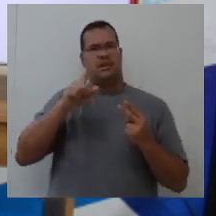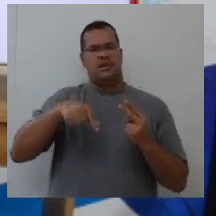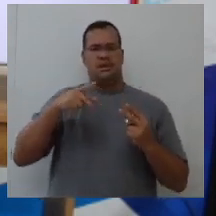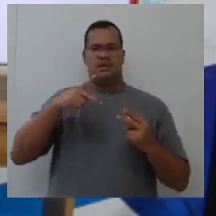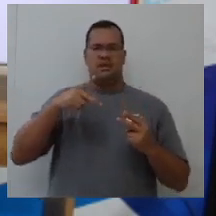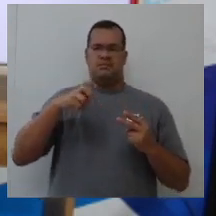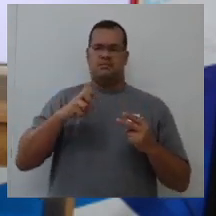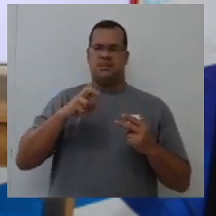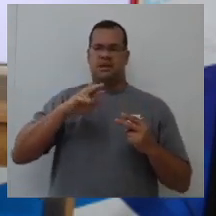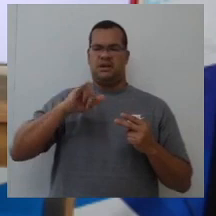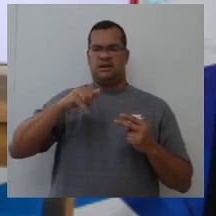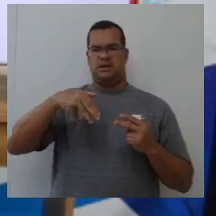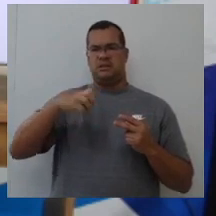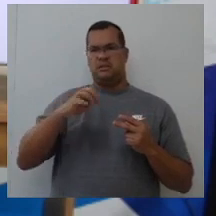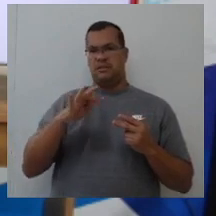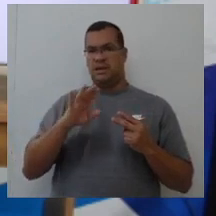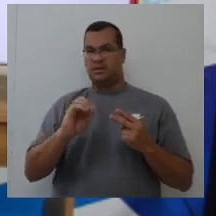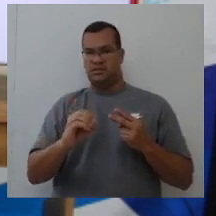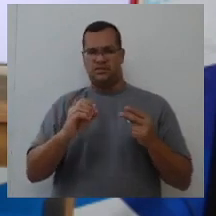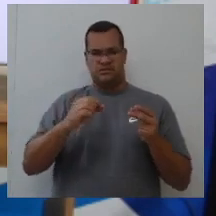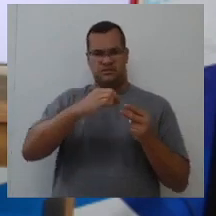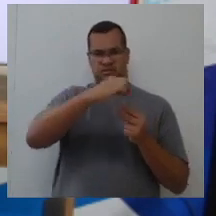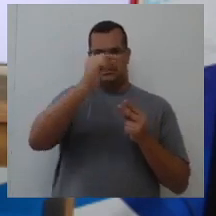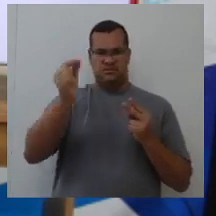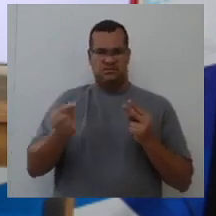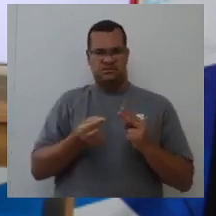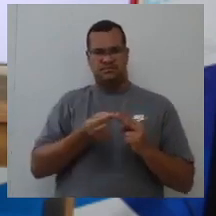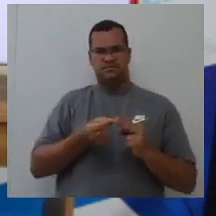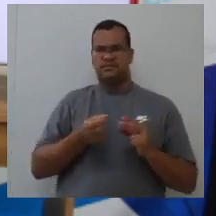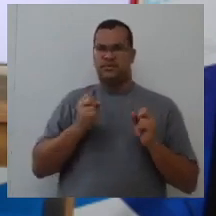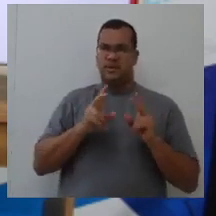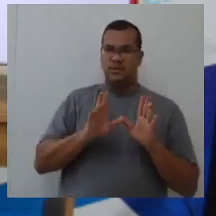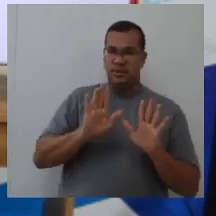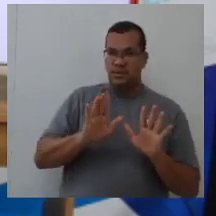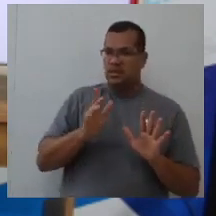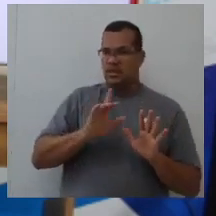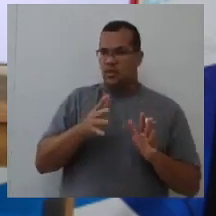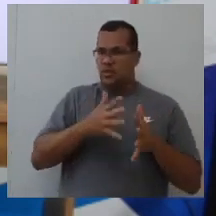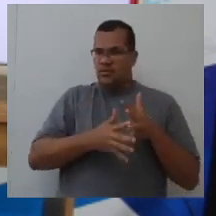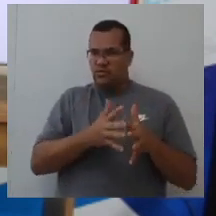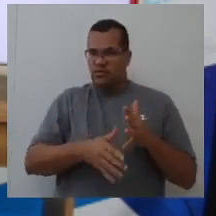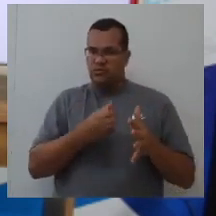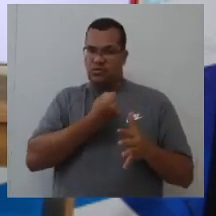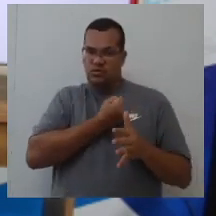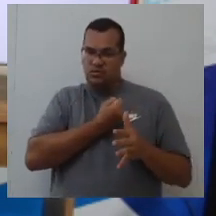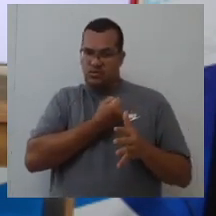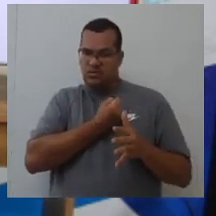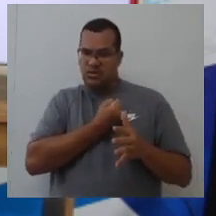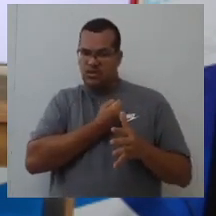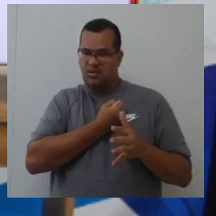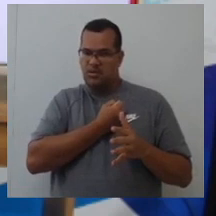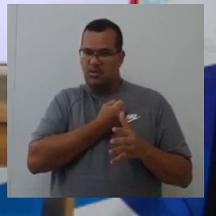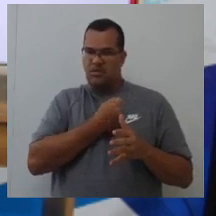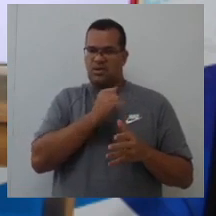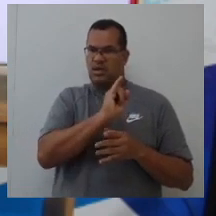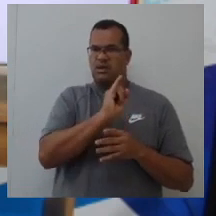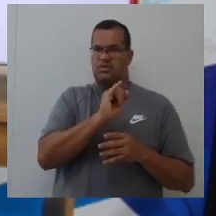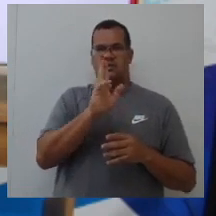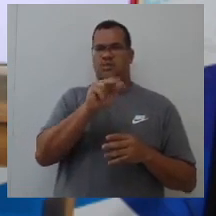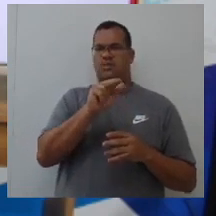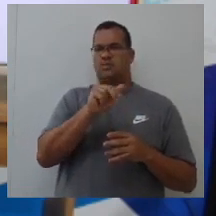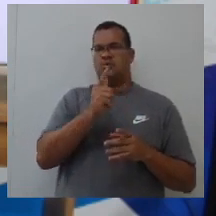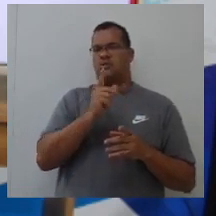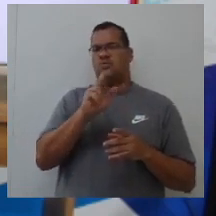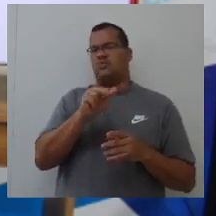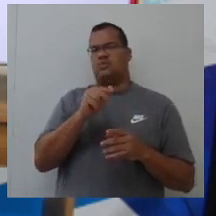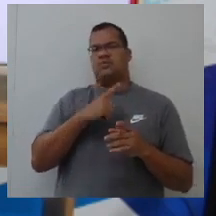perímetro, contorno, ok? Tá joia? Ok? Então, não confunda. O número irracional jamais pode ser